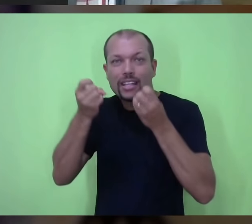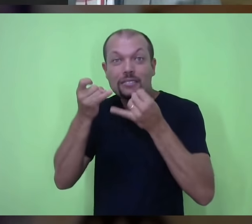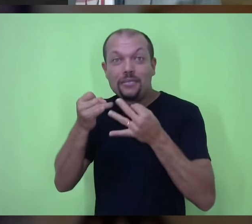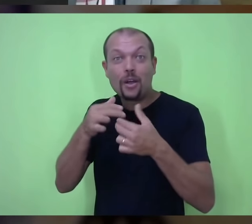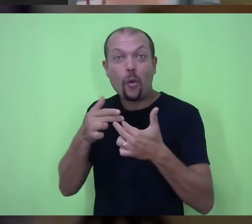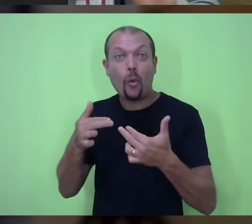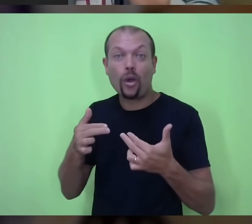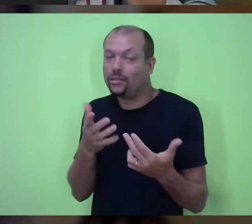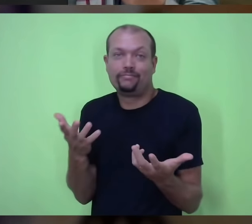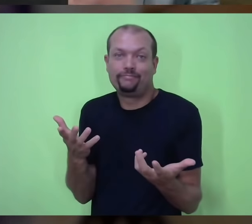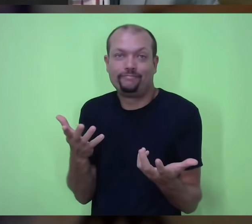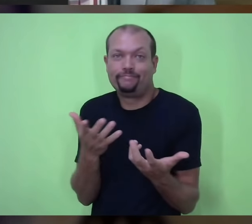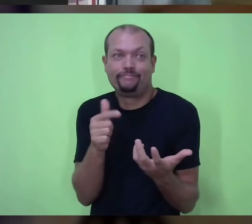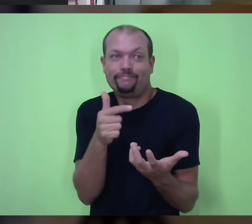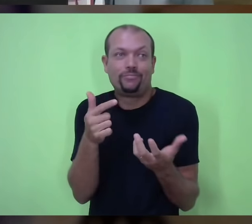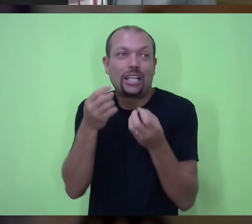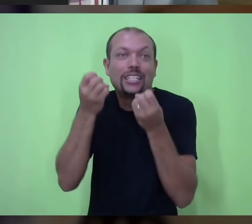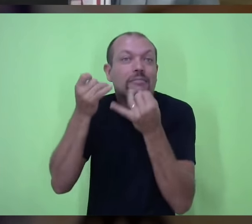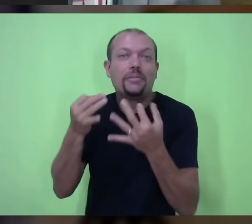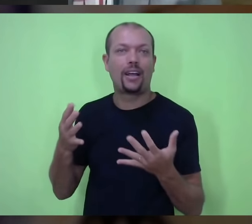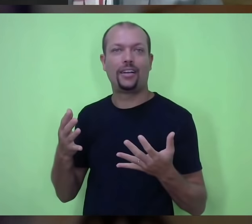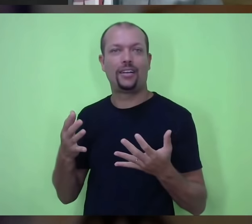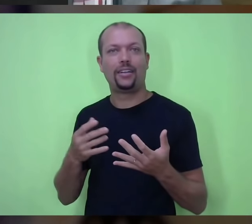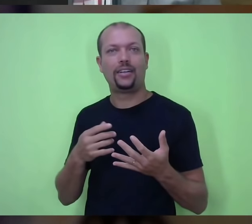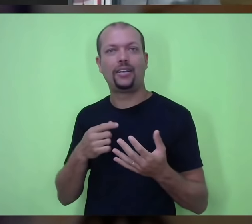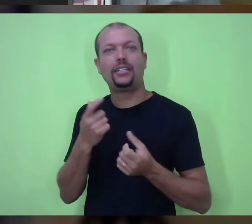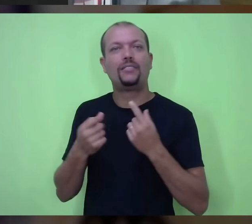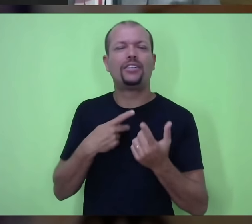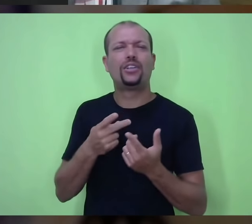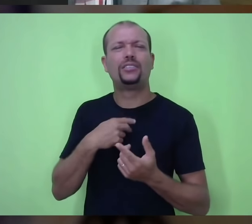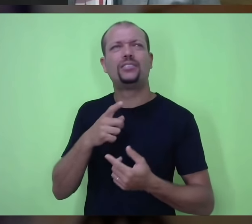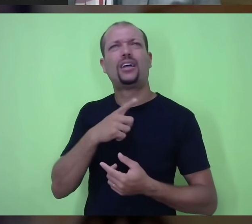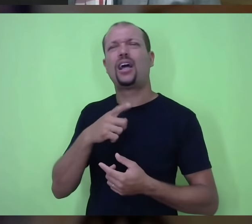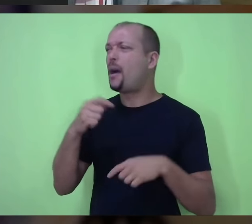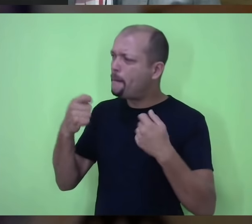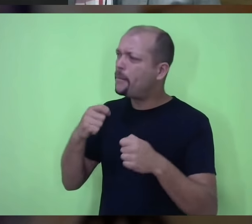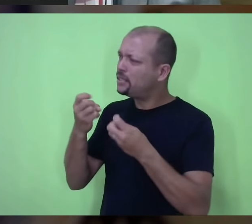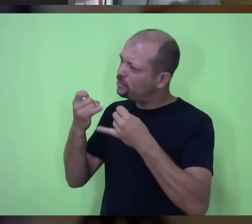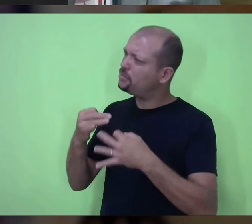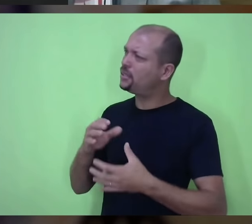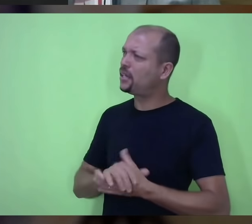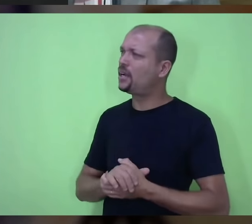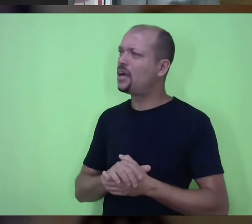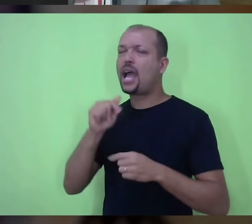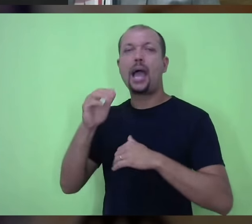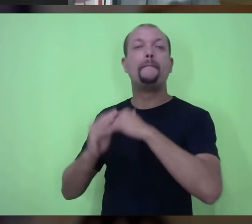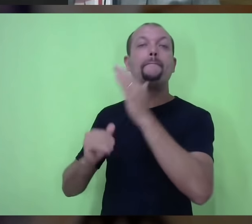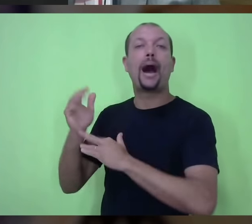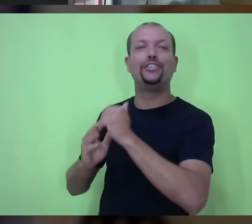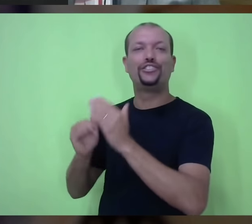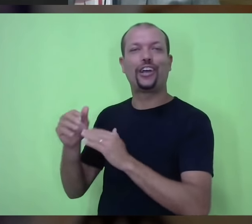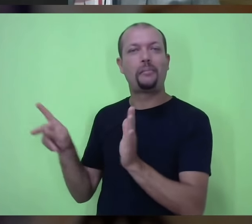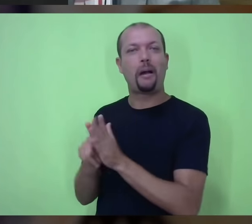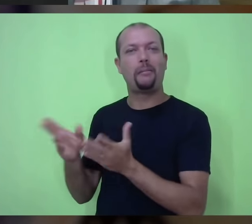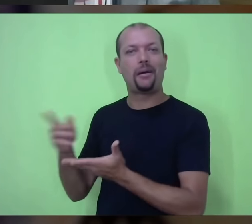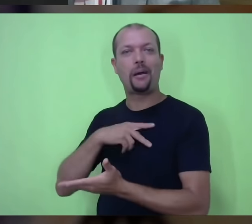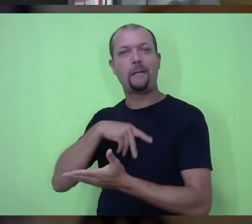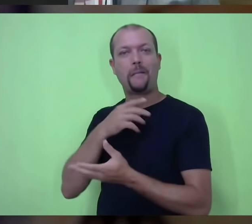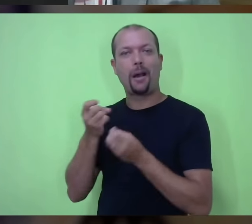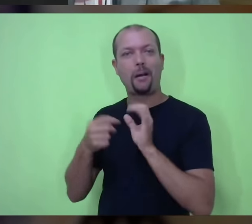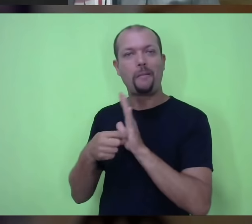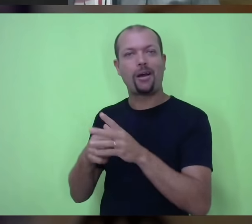para coisas que não são explicadas e muitas vezes queremos tirar conclusões de coisas que são muito pragmáticas para eles. Né? A